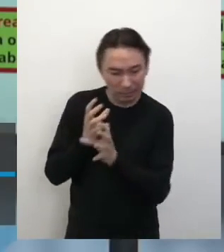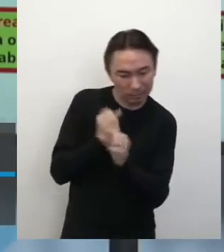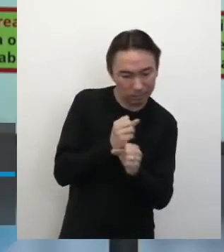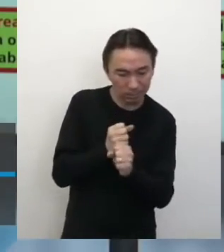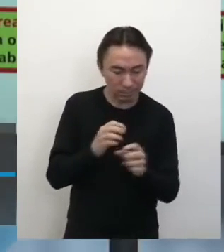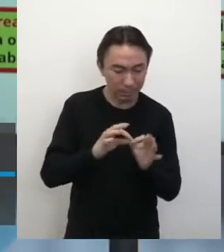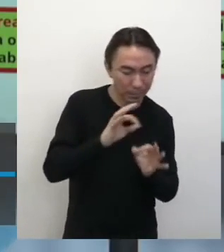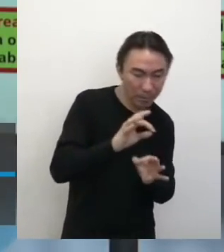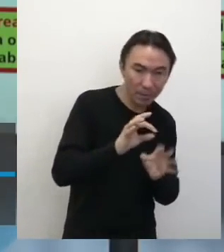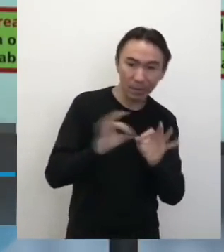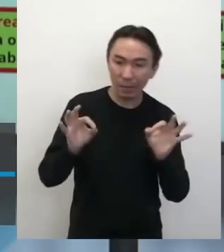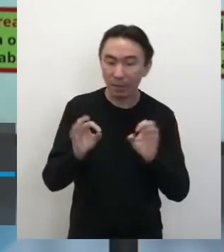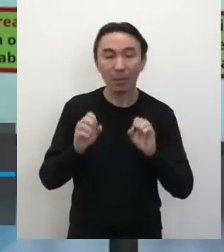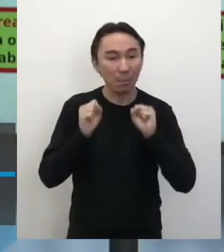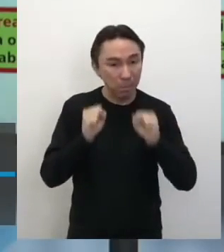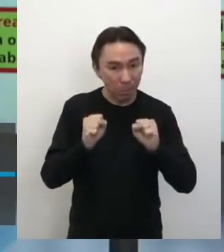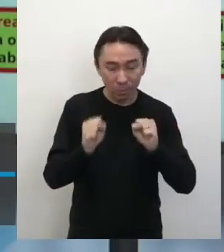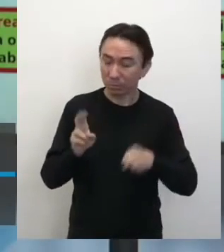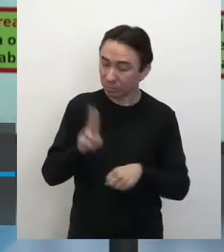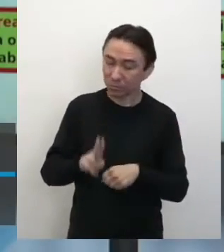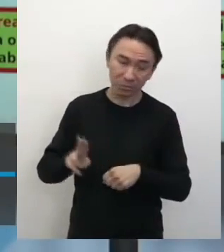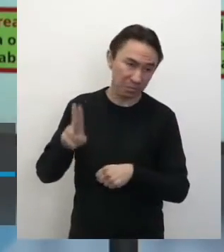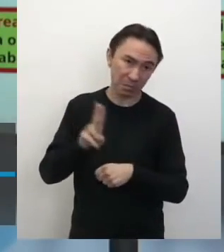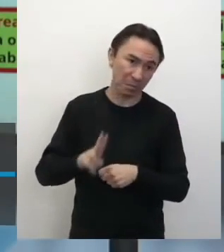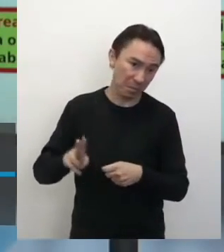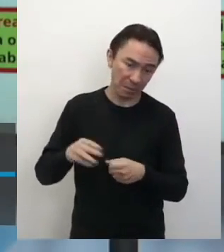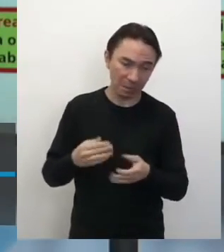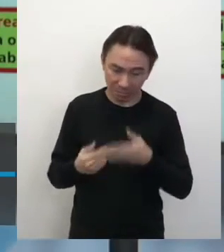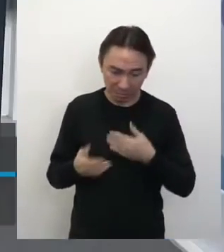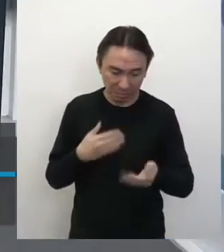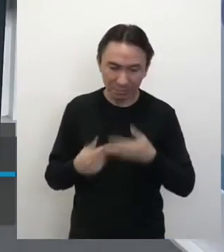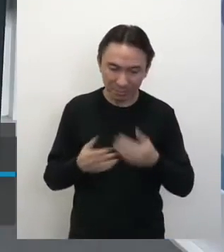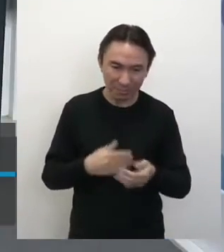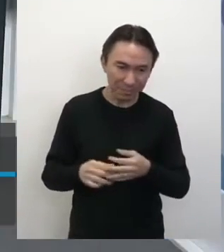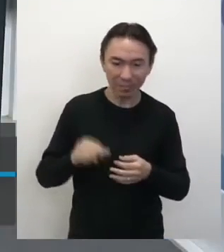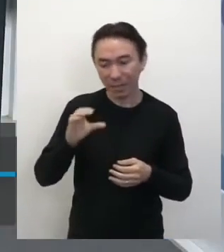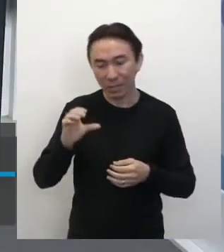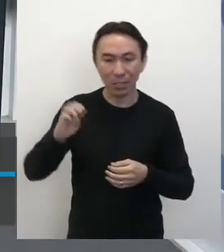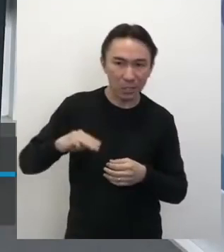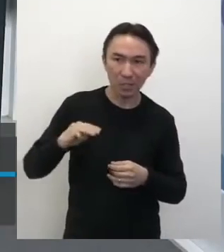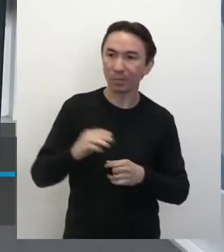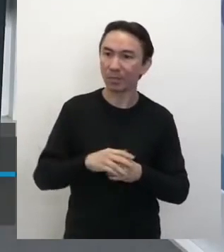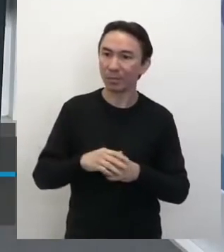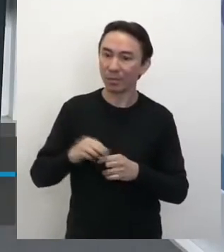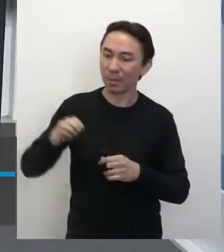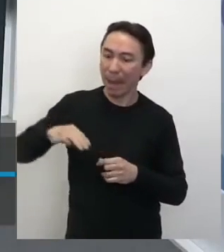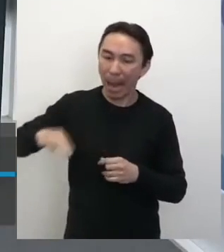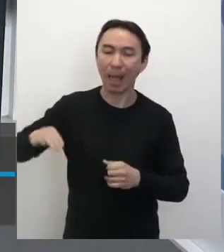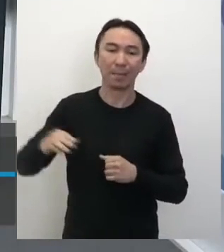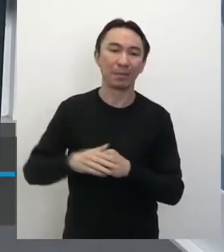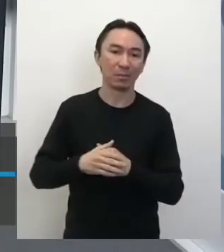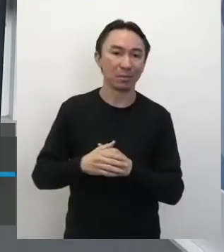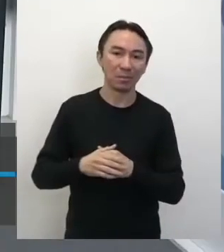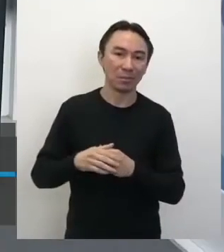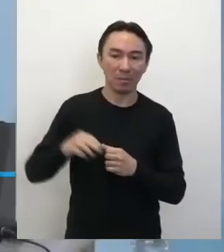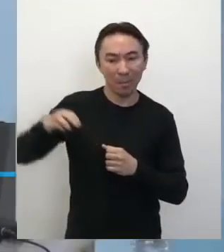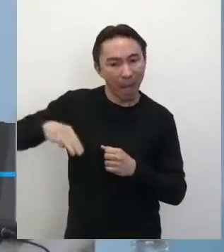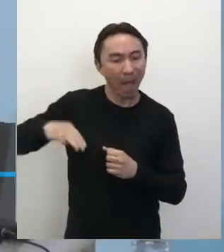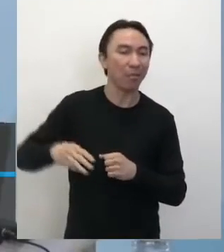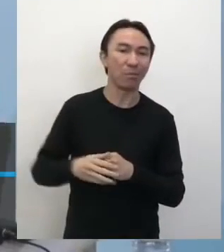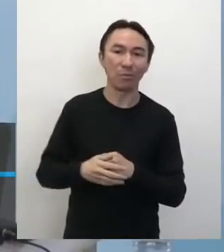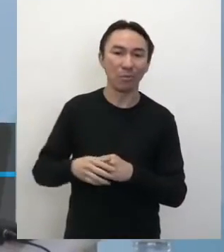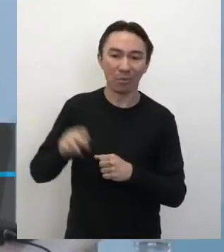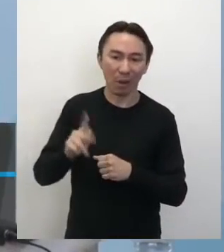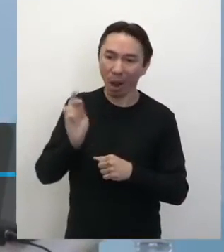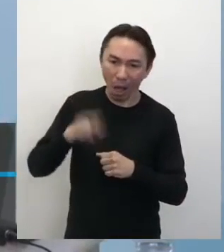uma unidade de medida que seja, no caso aí, conveniente, né, Jonas? Isso mesmo, e é Muito importante, né, ressaltar que para essas unidades,